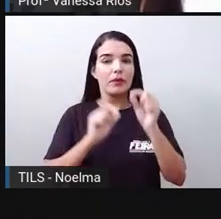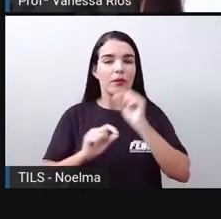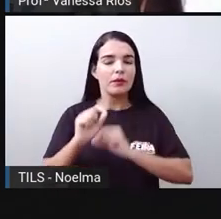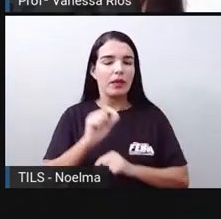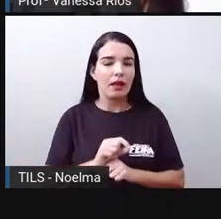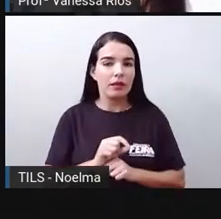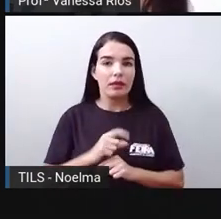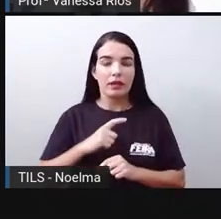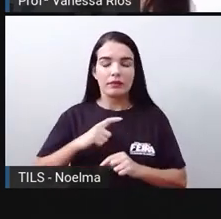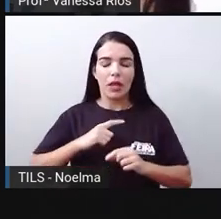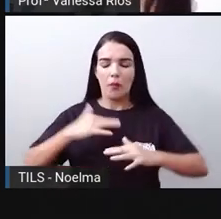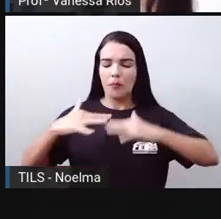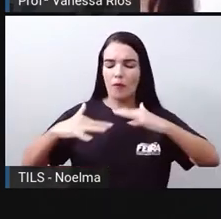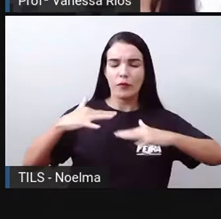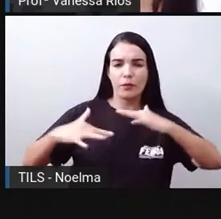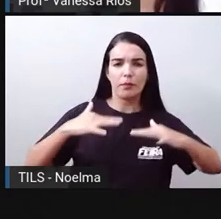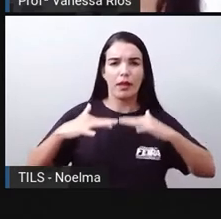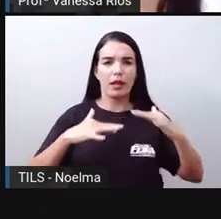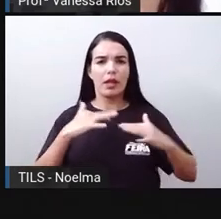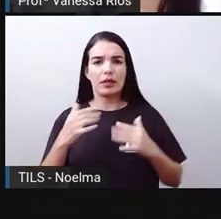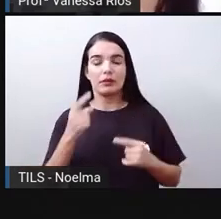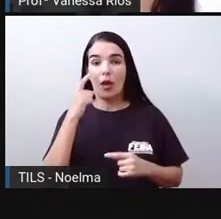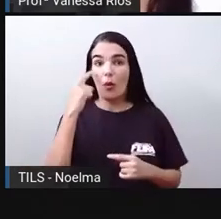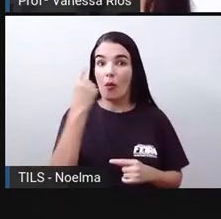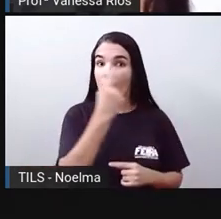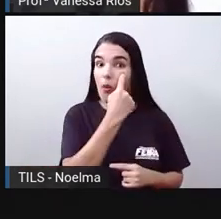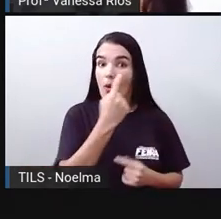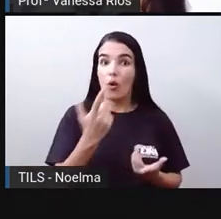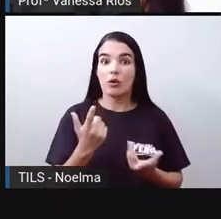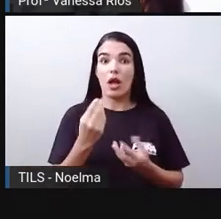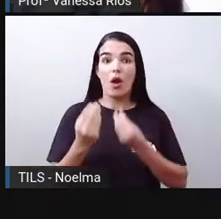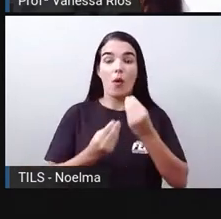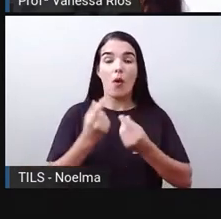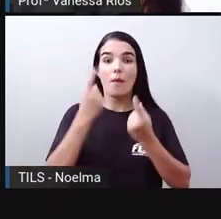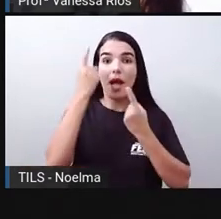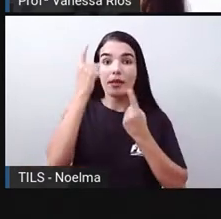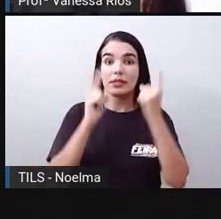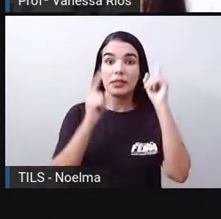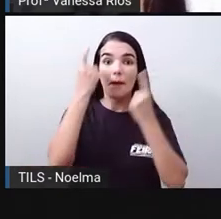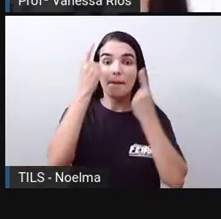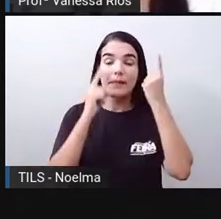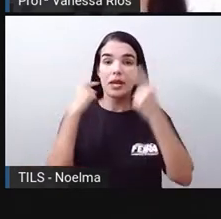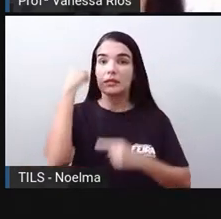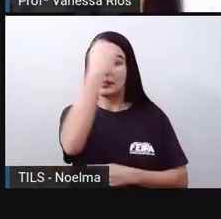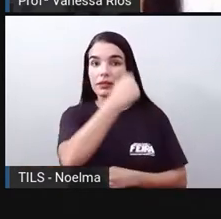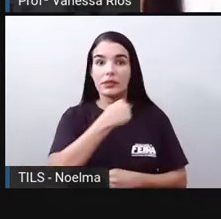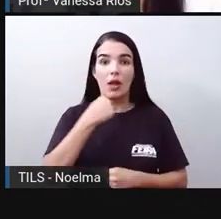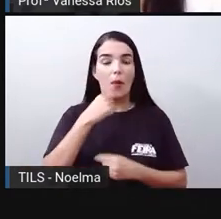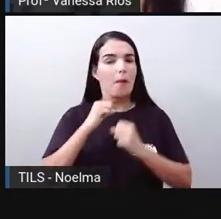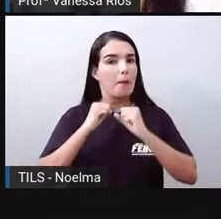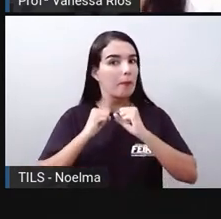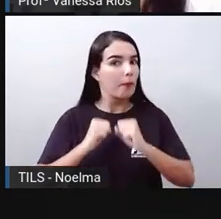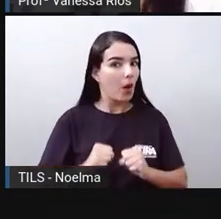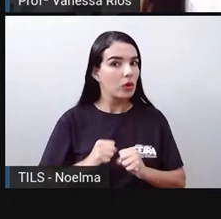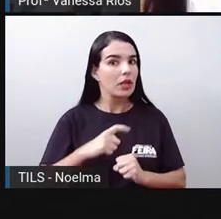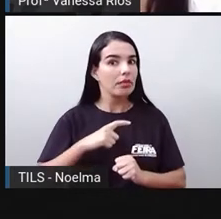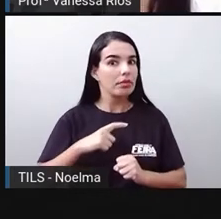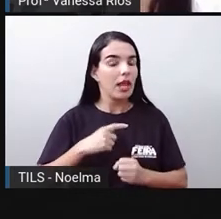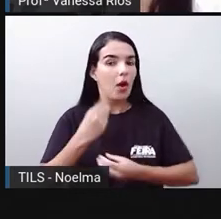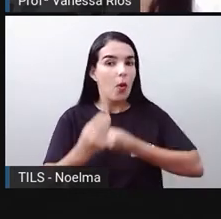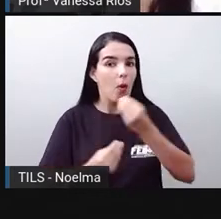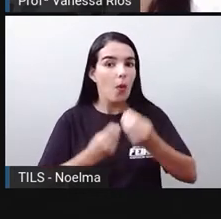nossos movimentos, o quanto o nosso olhar, o quanto a nossa expressão pode servir como mecanismo,